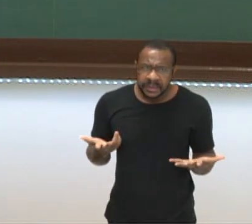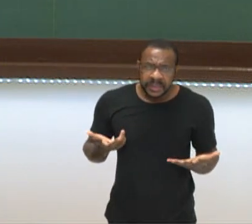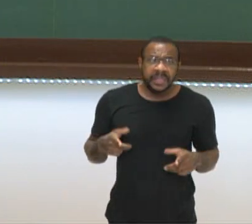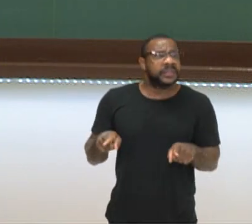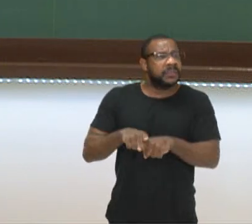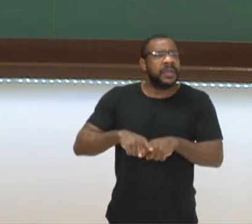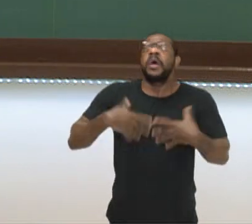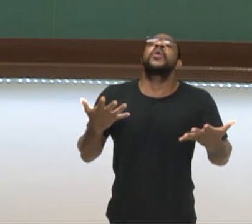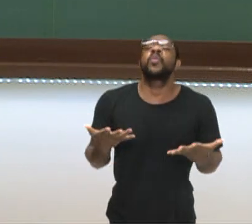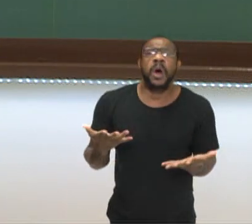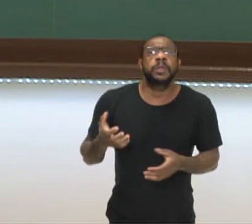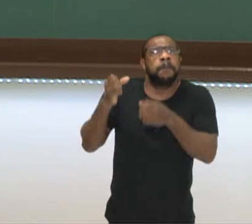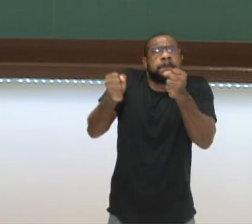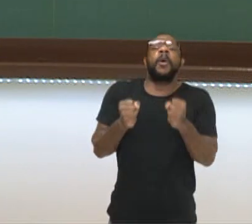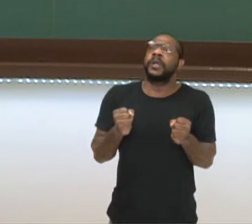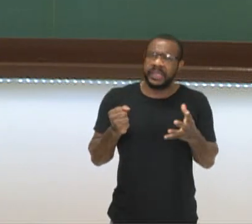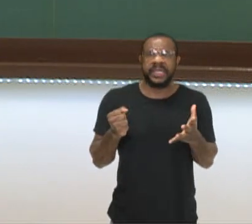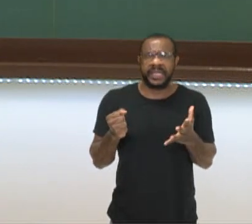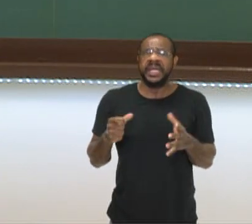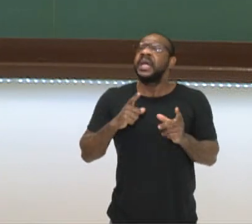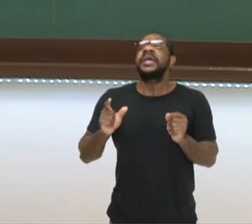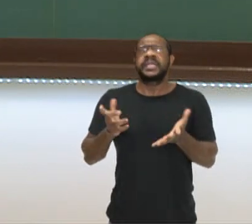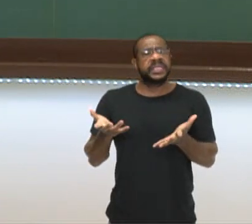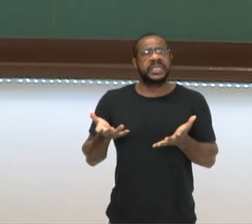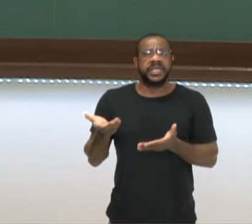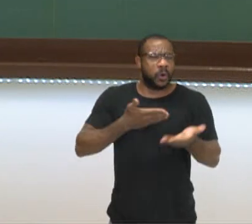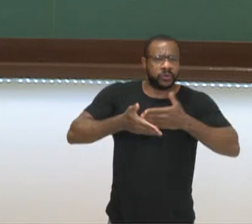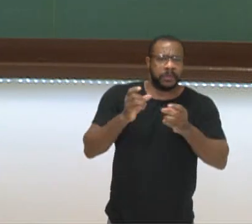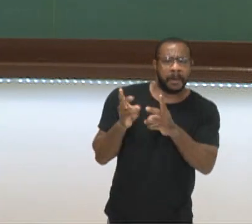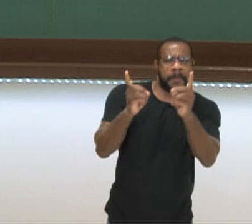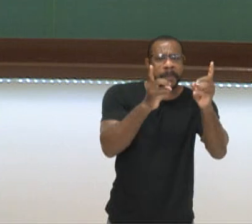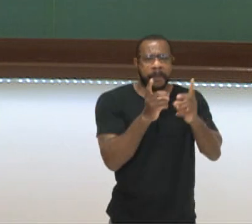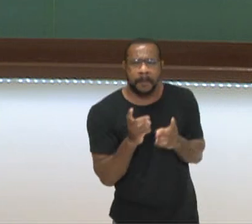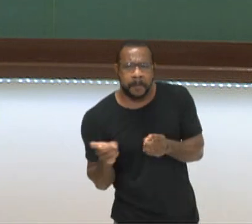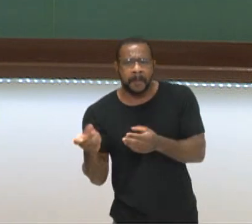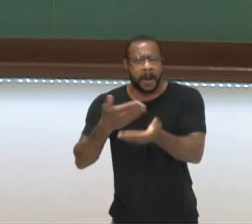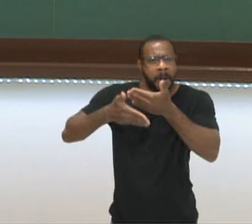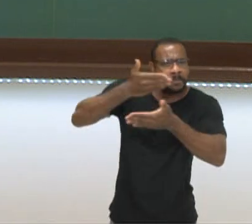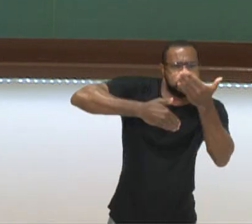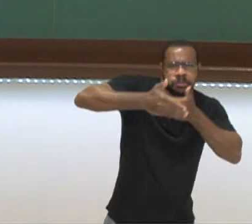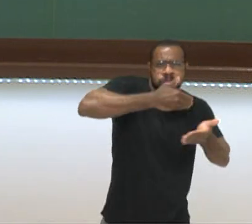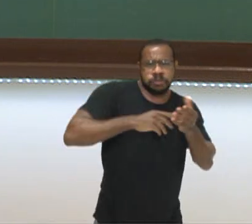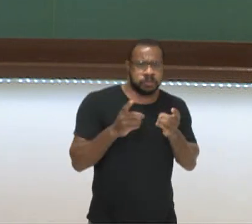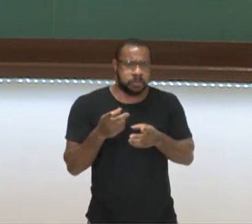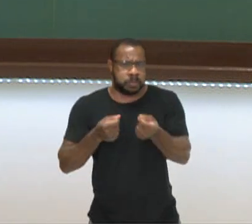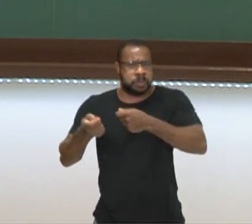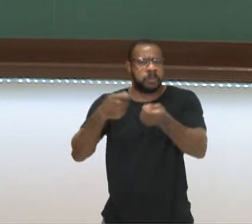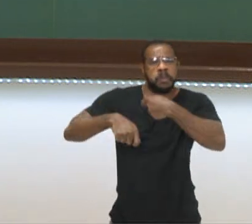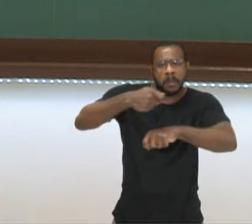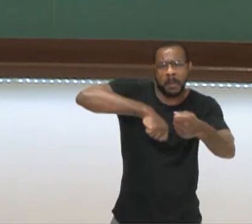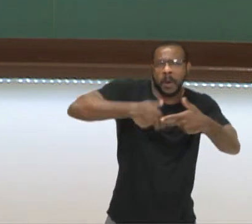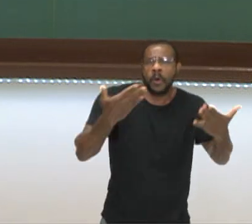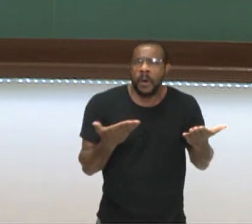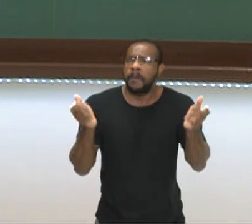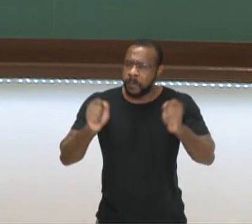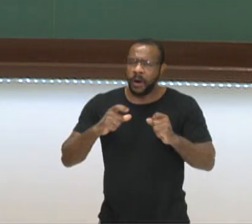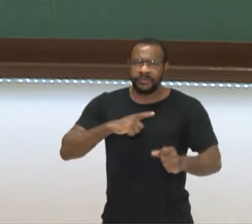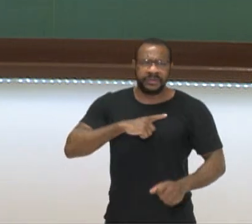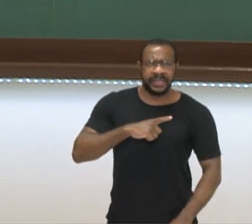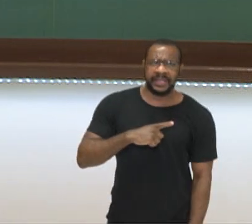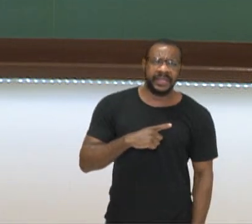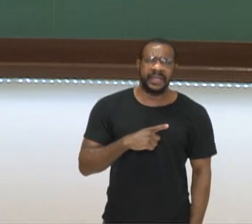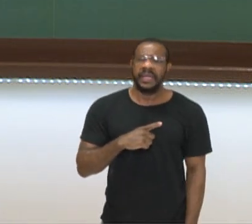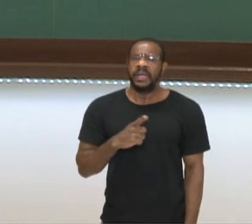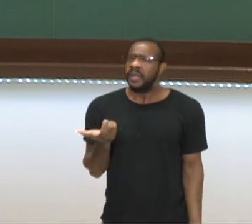ainda, quais são os poderes que o mercado mundial, o comércio mundial pode exercer sobre, né,